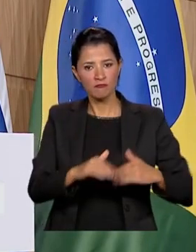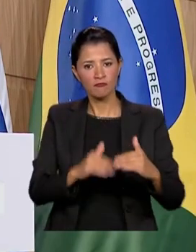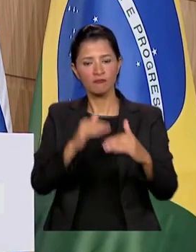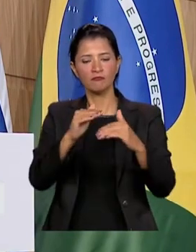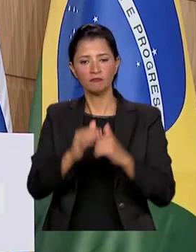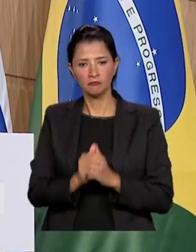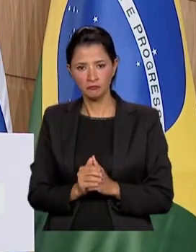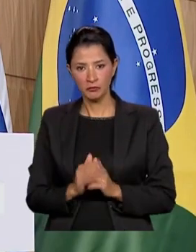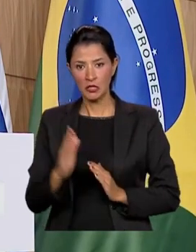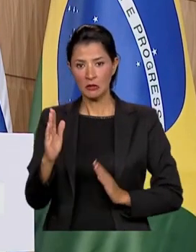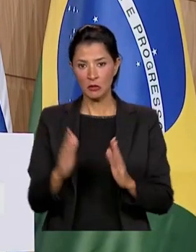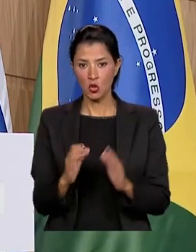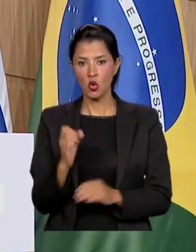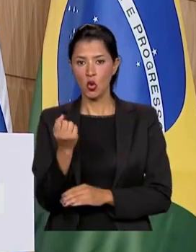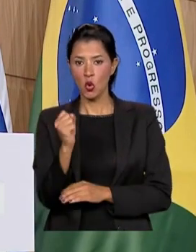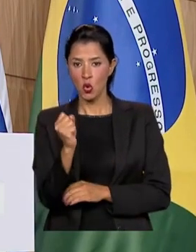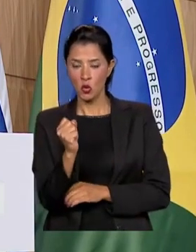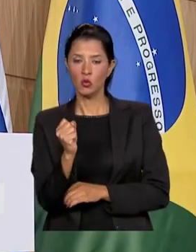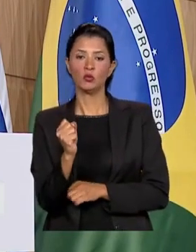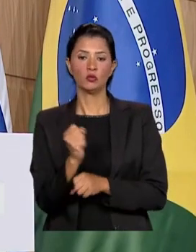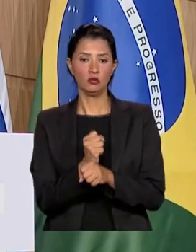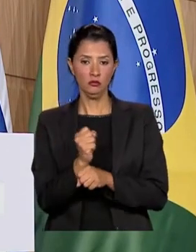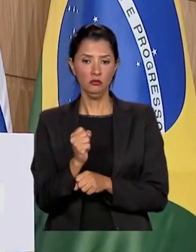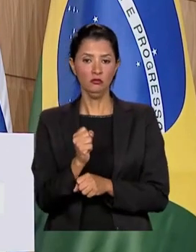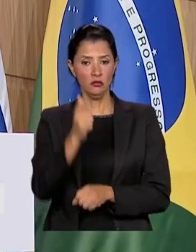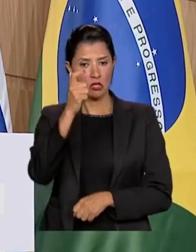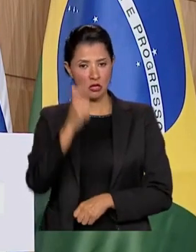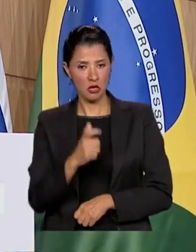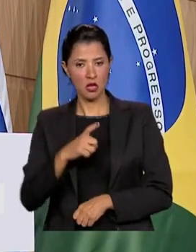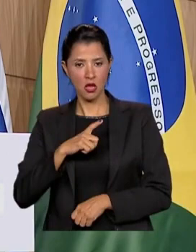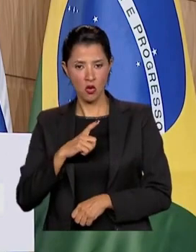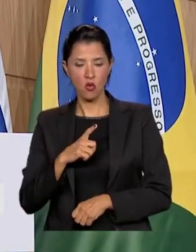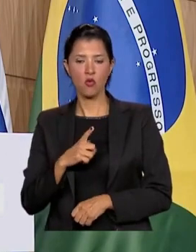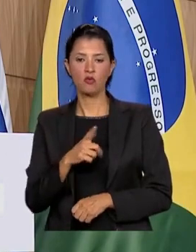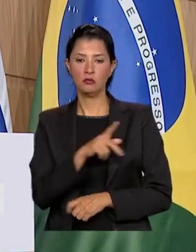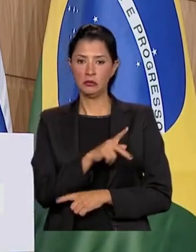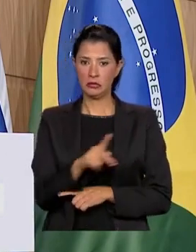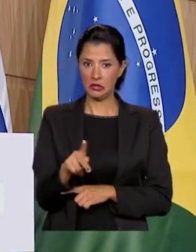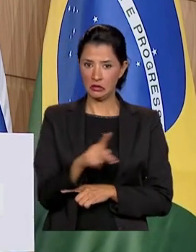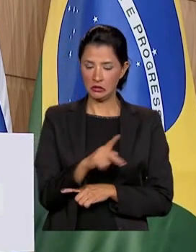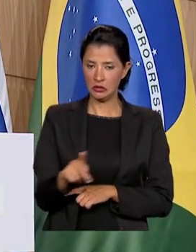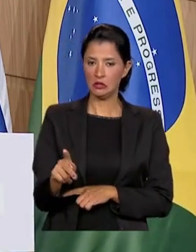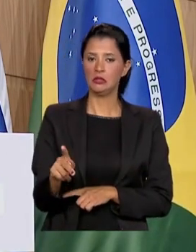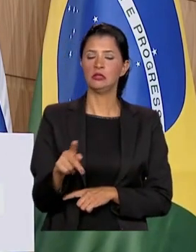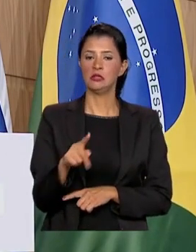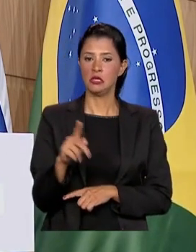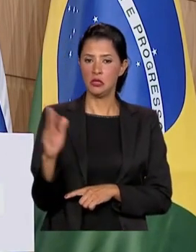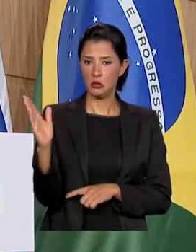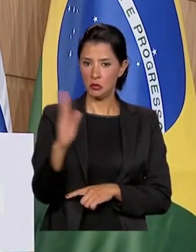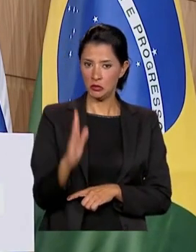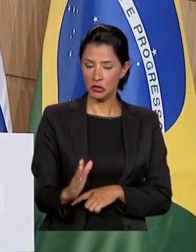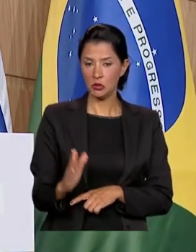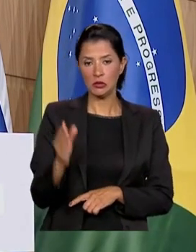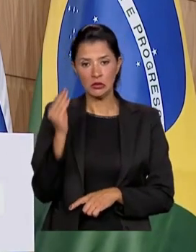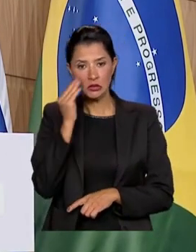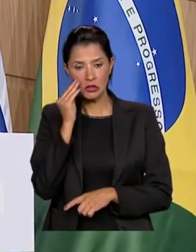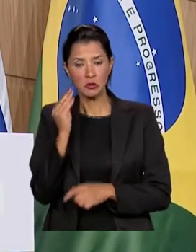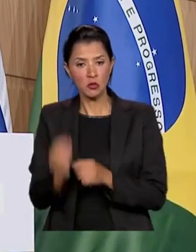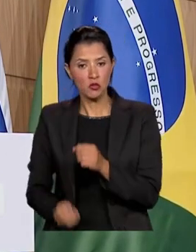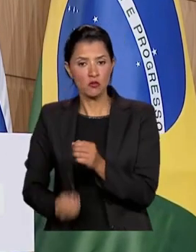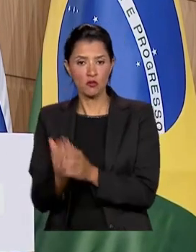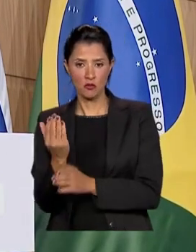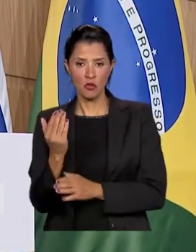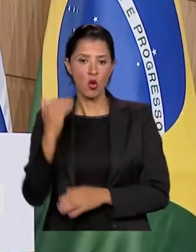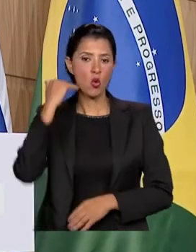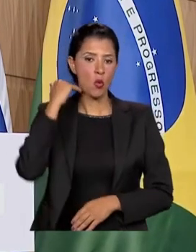Durante 8 anos que eu estive na presidência do Brasil, nós tentamos criar o Banco do Sul, na perspectiva